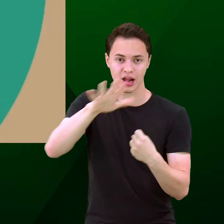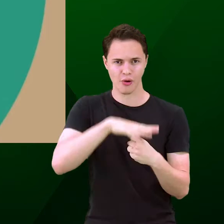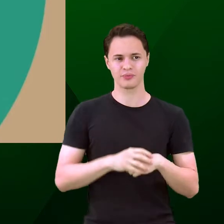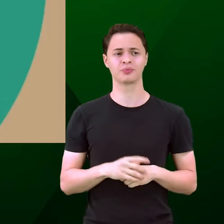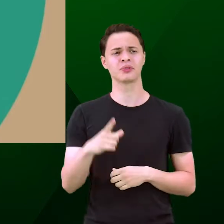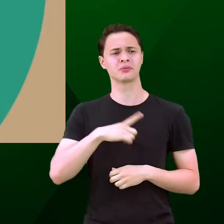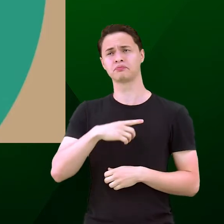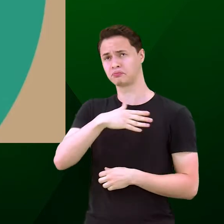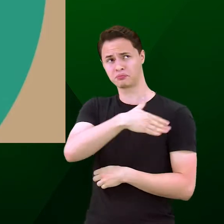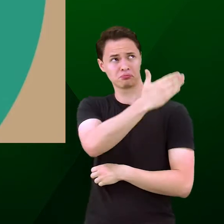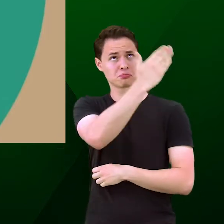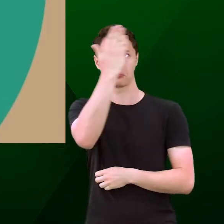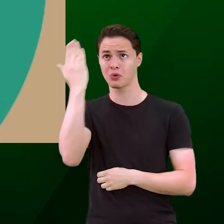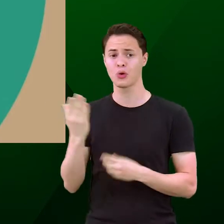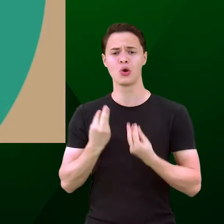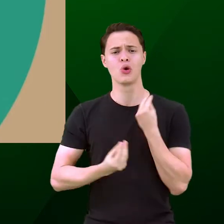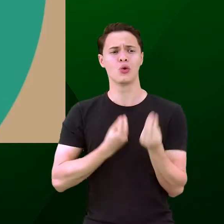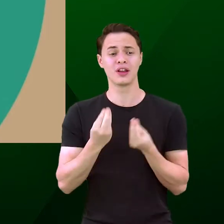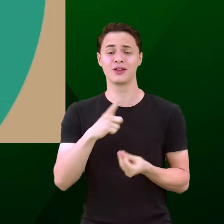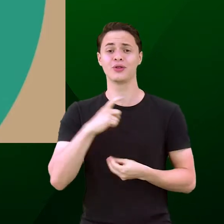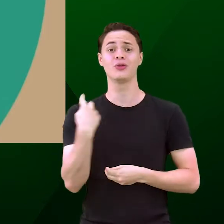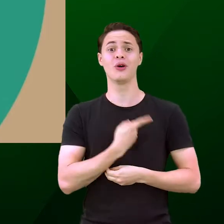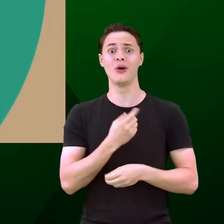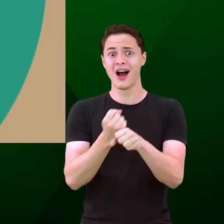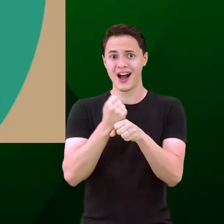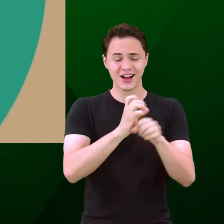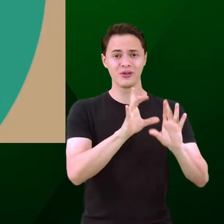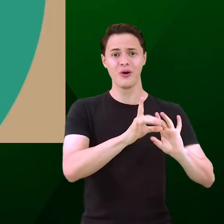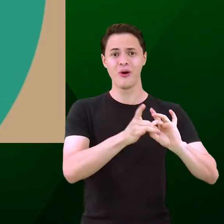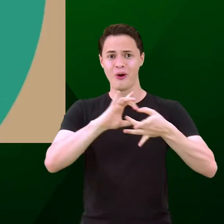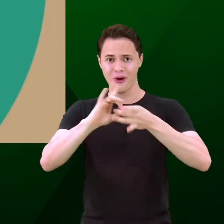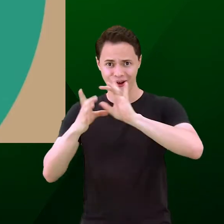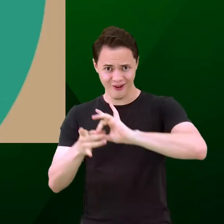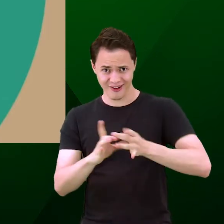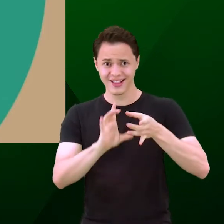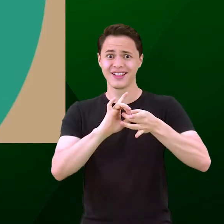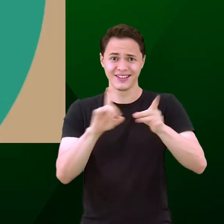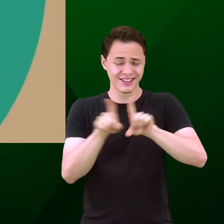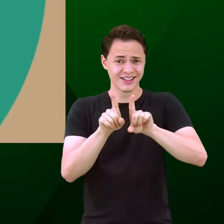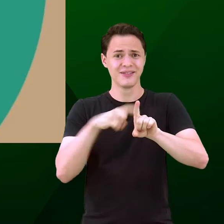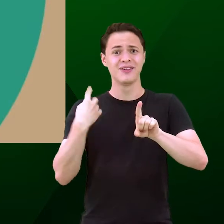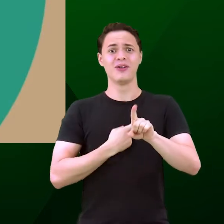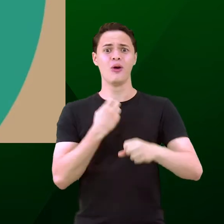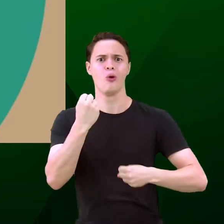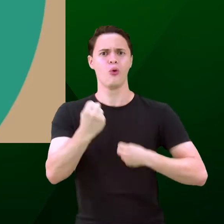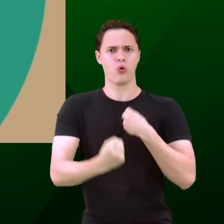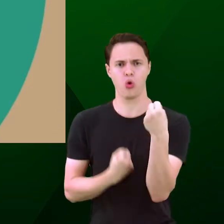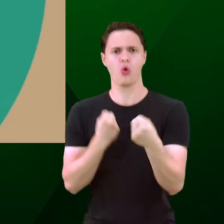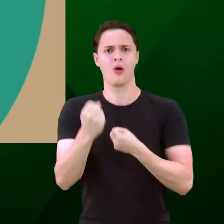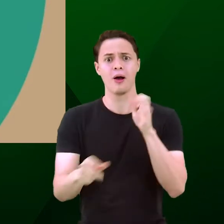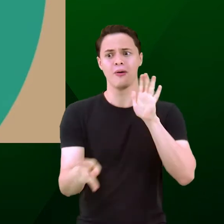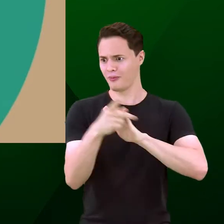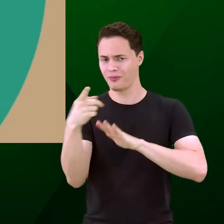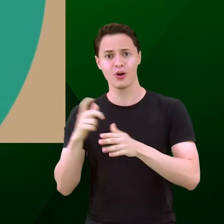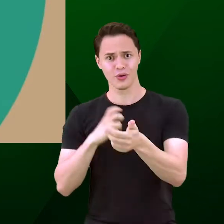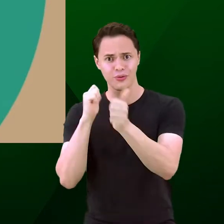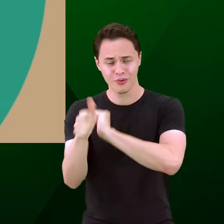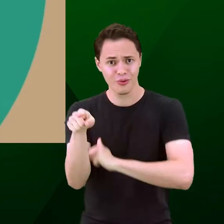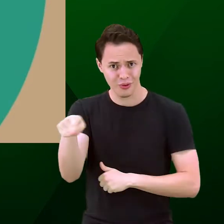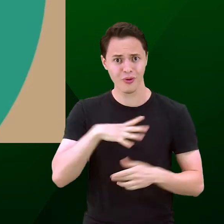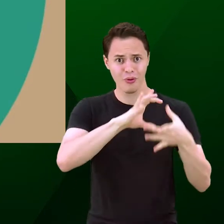satisfação enorme, Eduardo, poder estar contribuindo aqui, poder estar dialogando sobre esse que é um de tantos